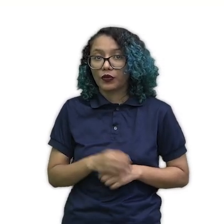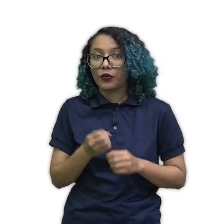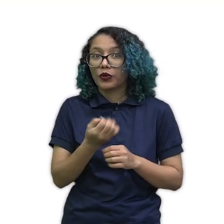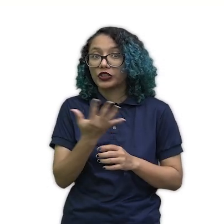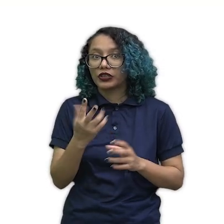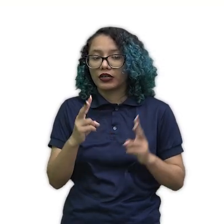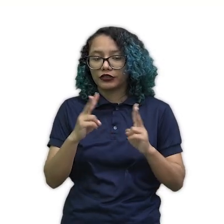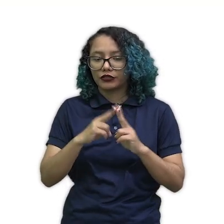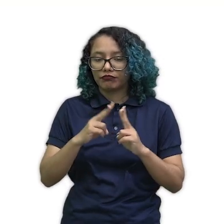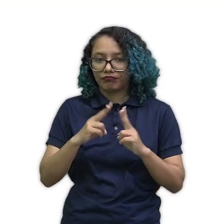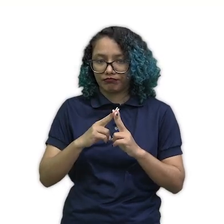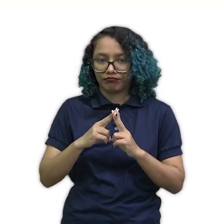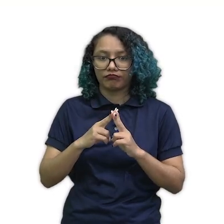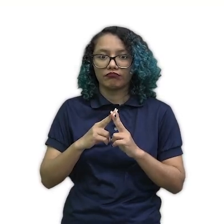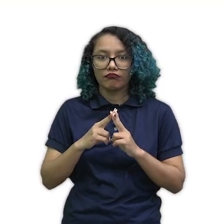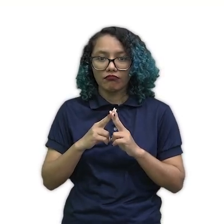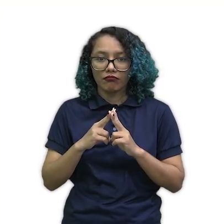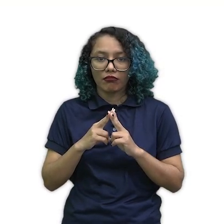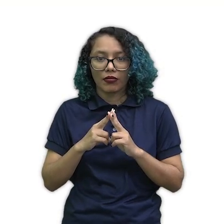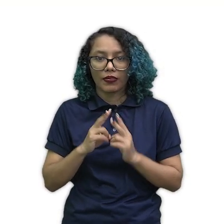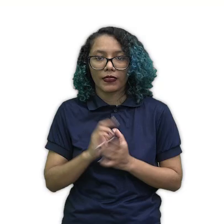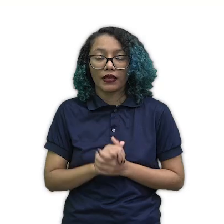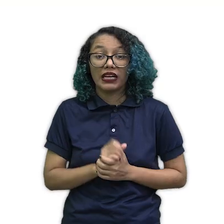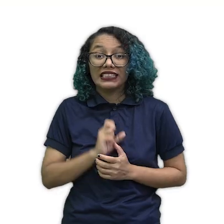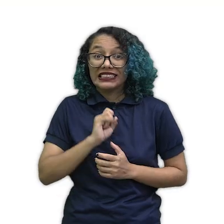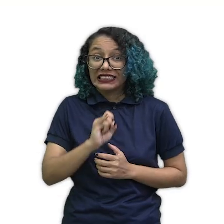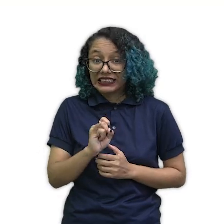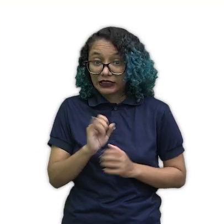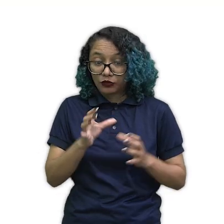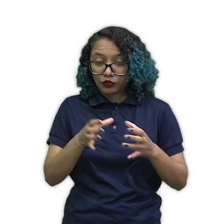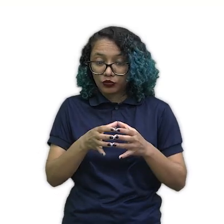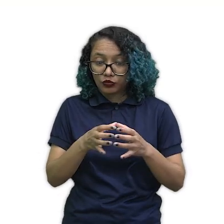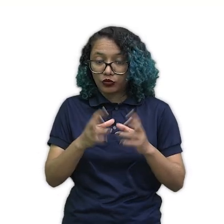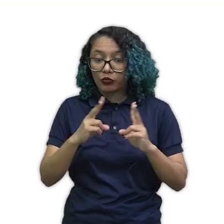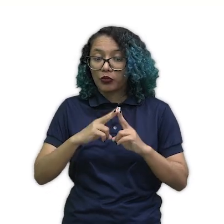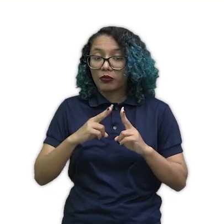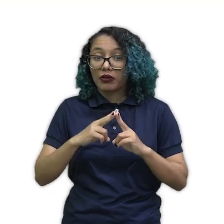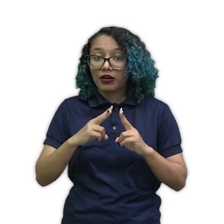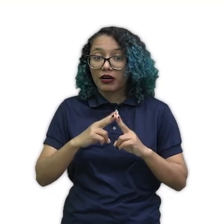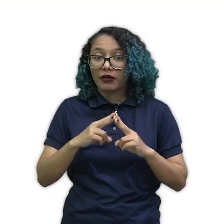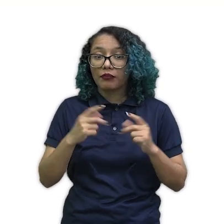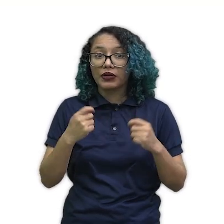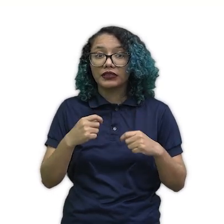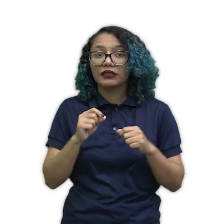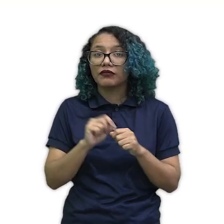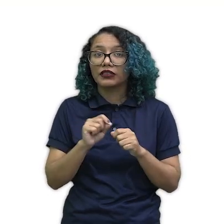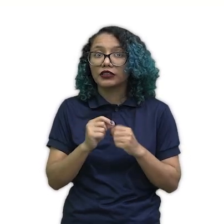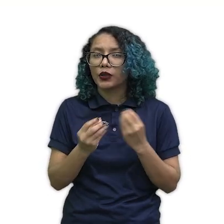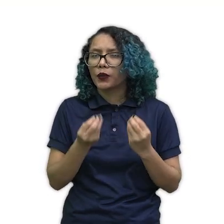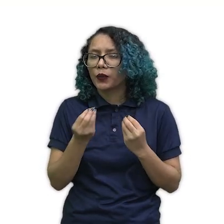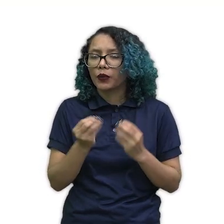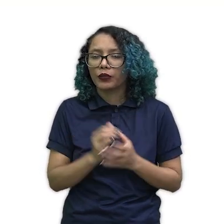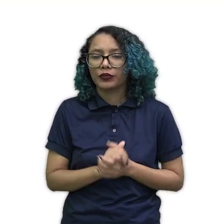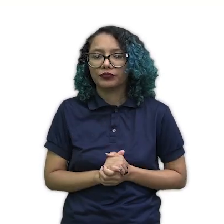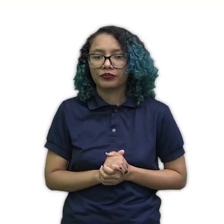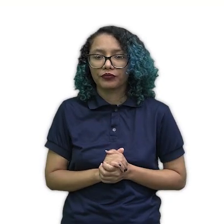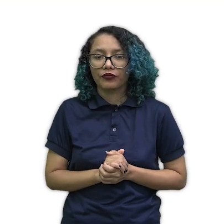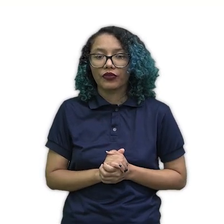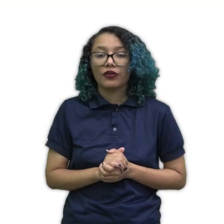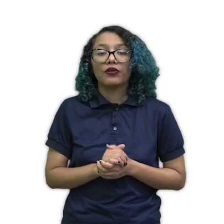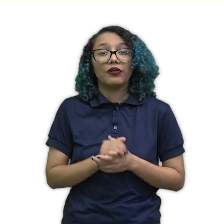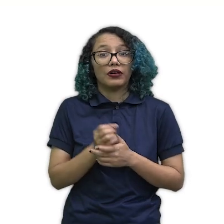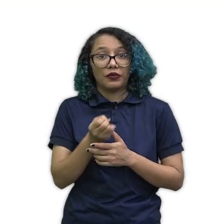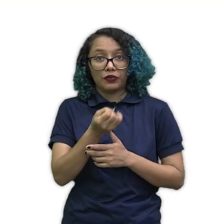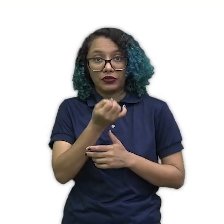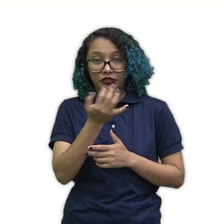de elementos. Quando você tiver uma quantidade par de elementos, você vai fazer o seguinte: pega a quantidade